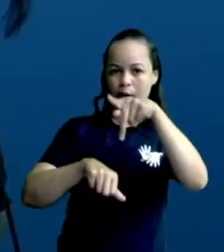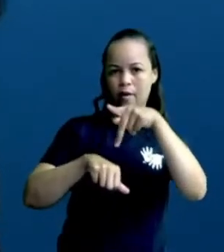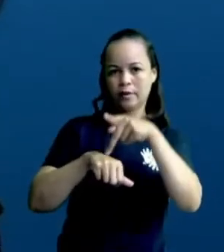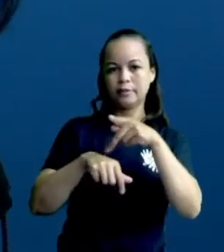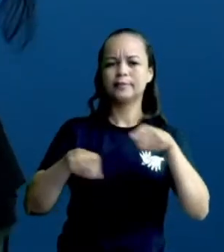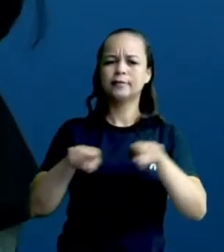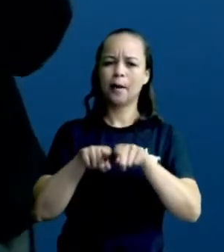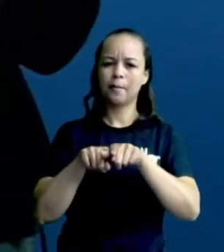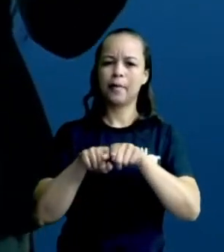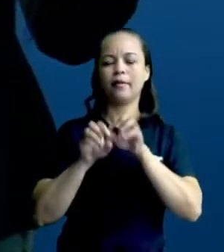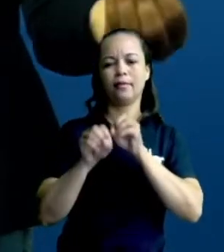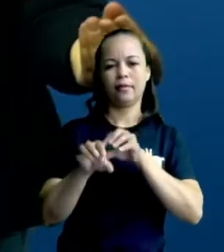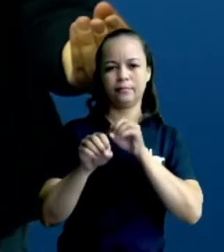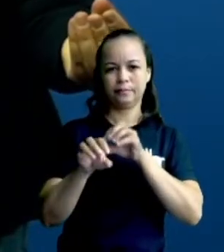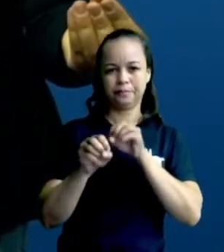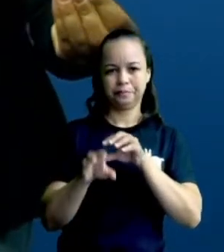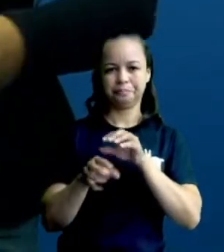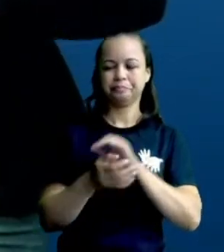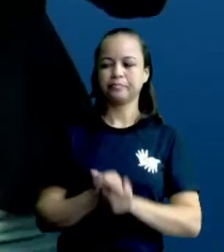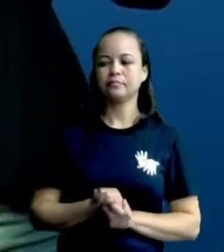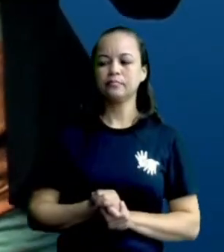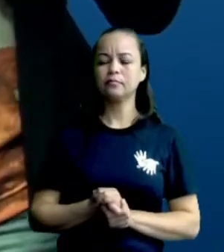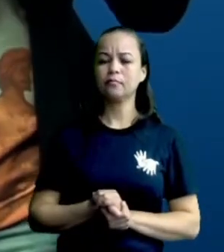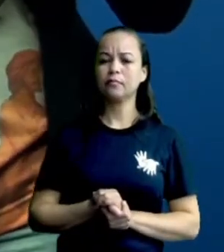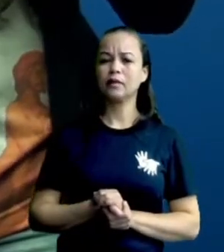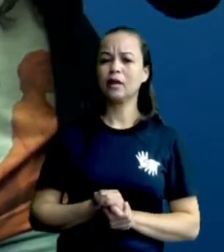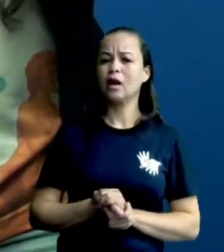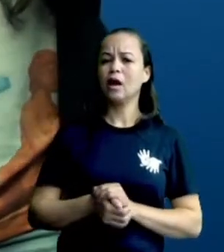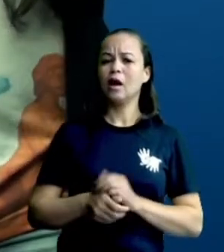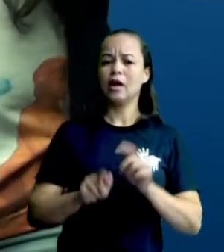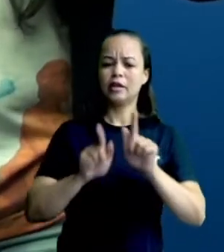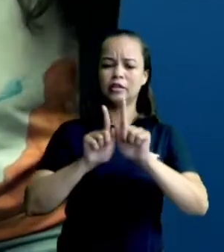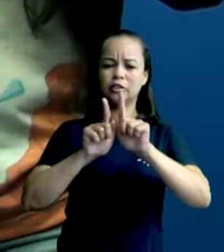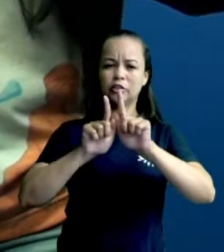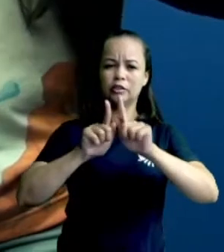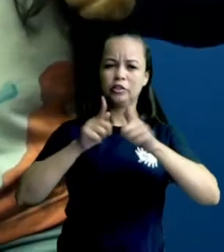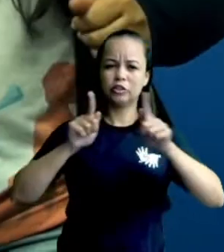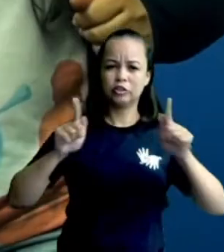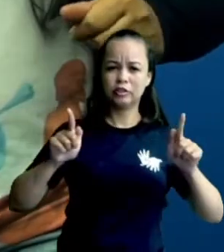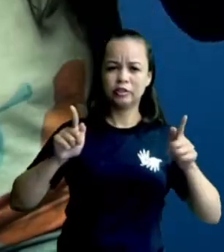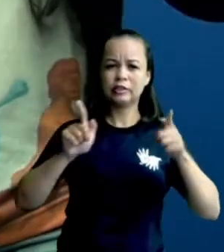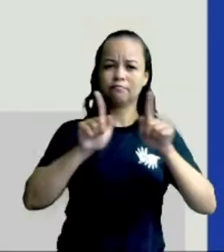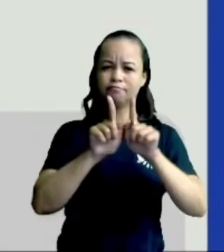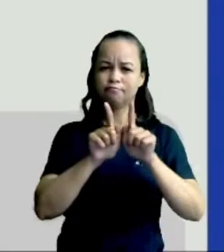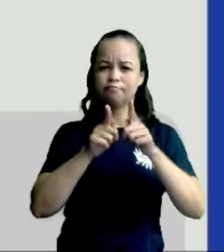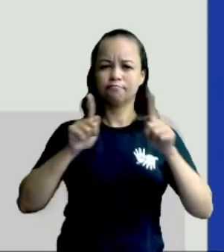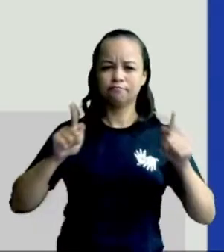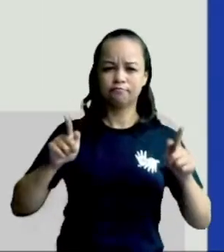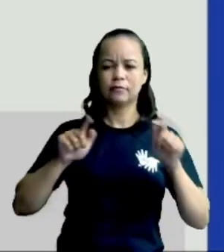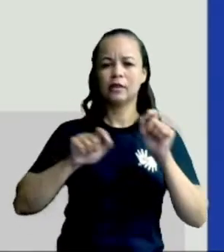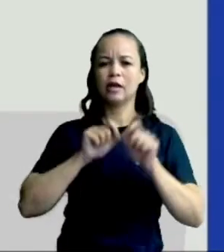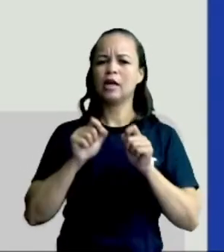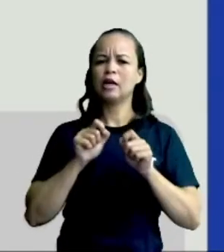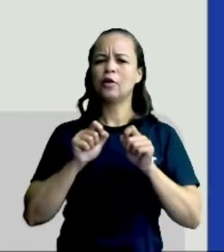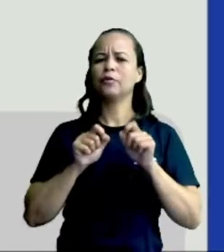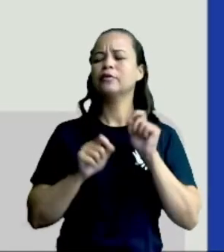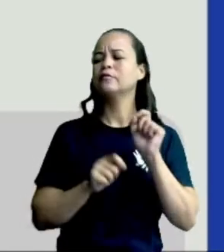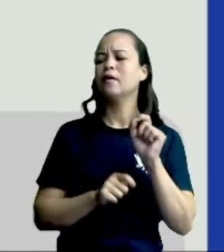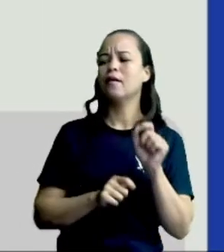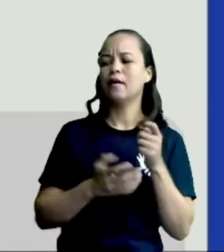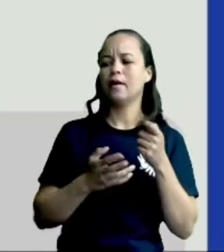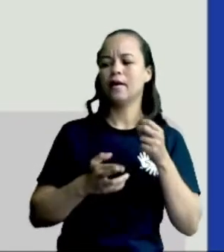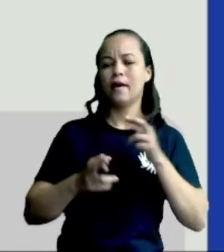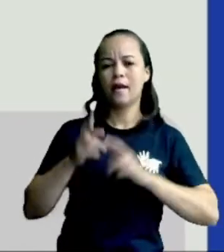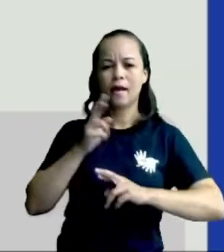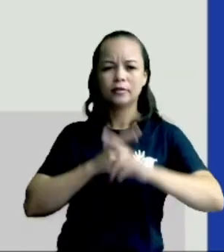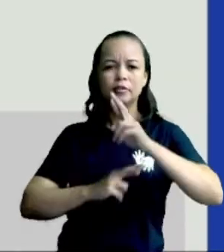lá. O que é estatística? Estatística é o campo da matemática que relaciona fatos